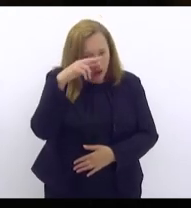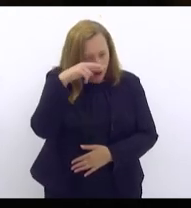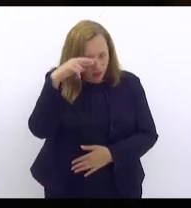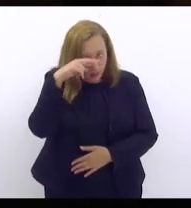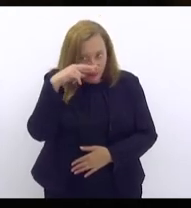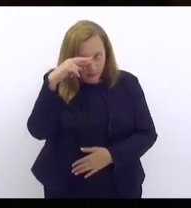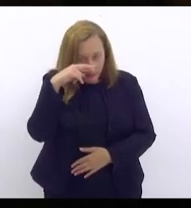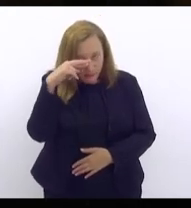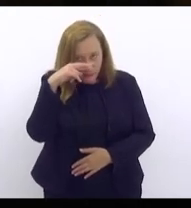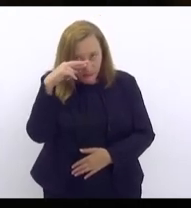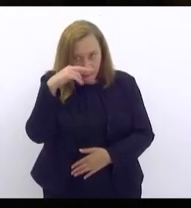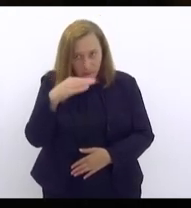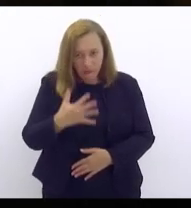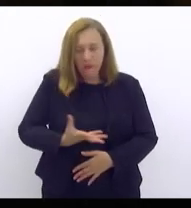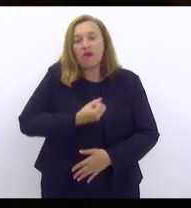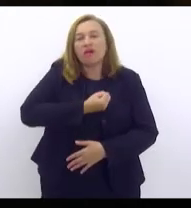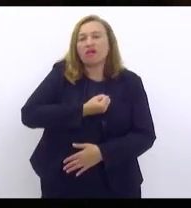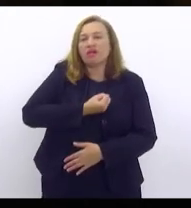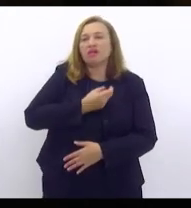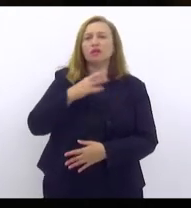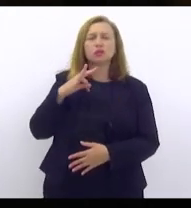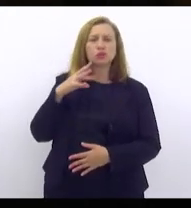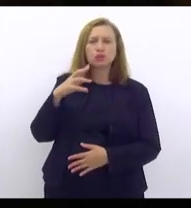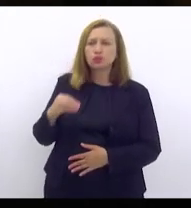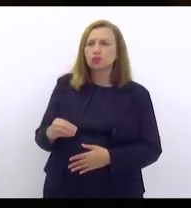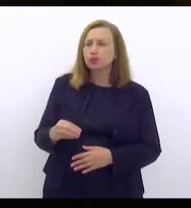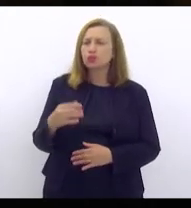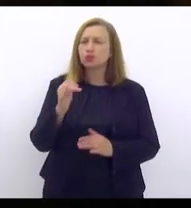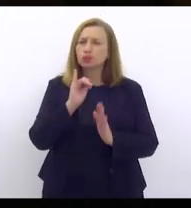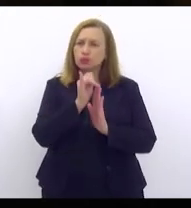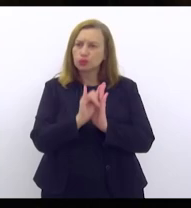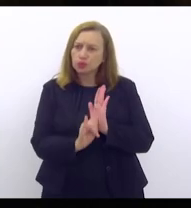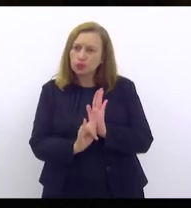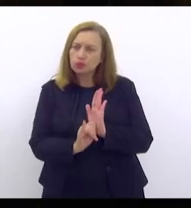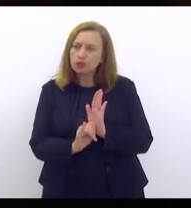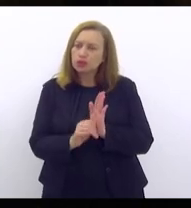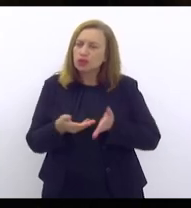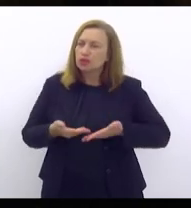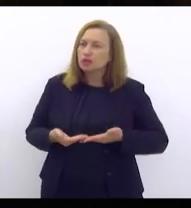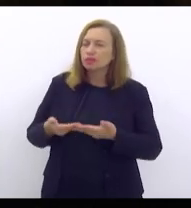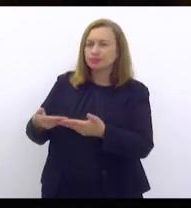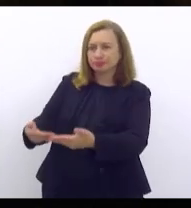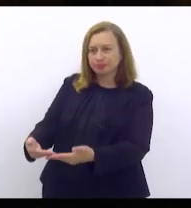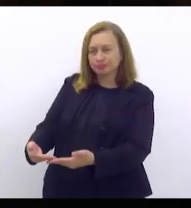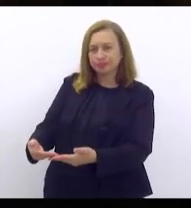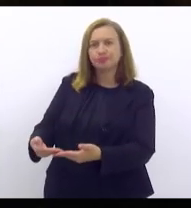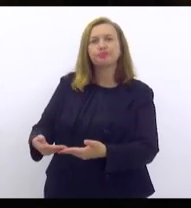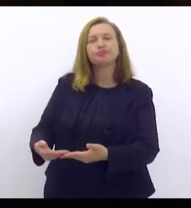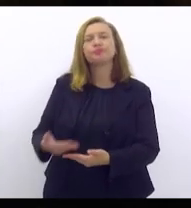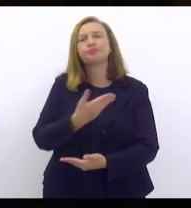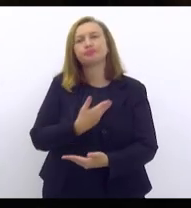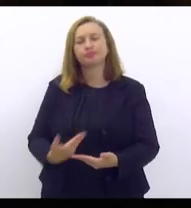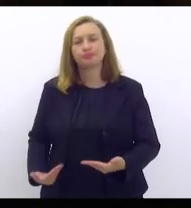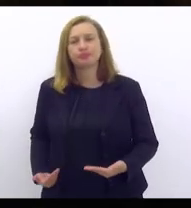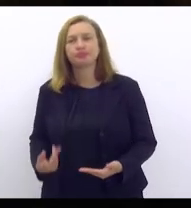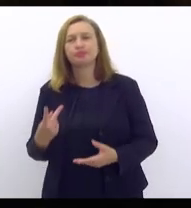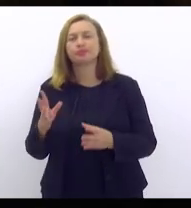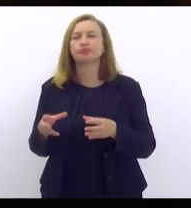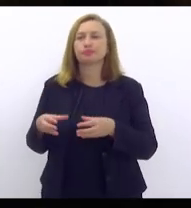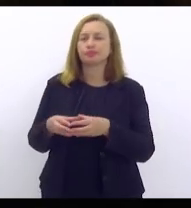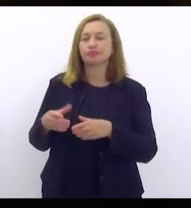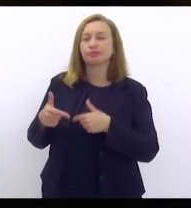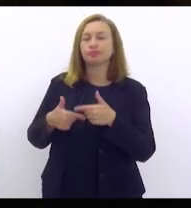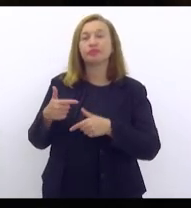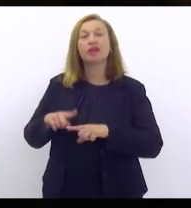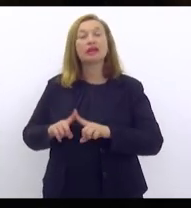fiscalizações, ficou surpreso com todo o relatório que nós levamos e apresentamos, né, para o governador e para a sua equipe.